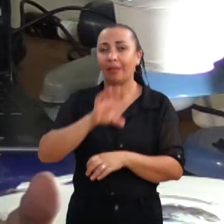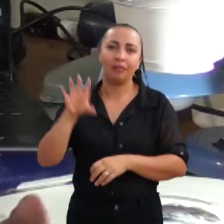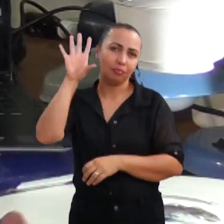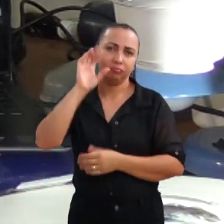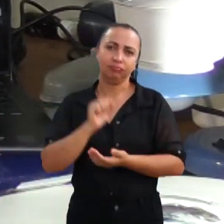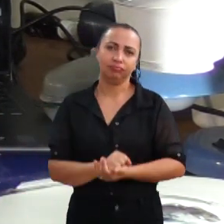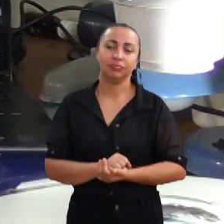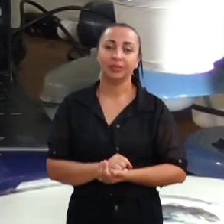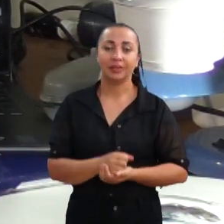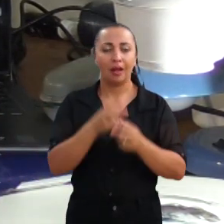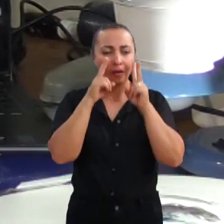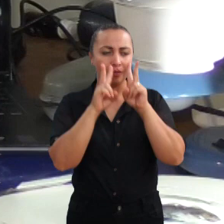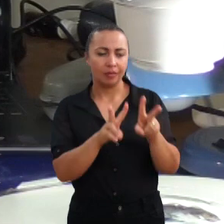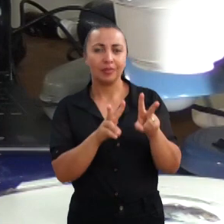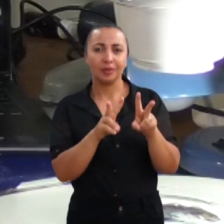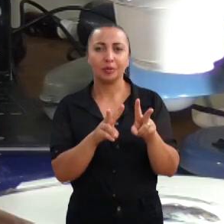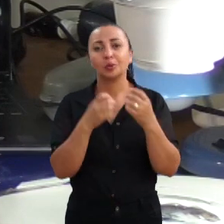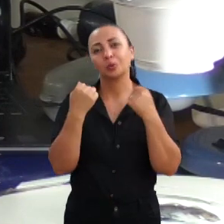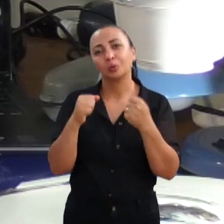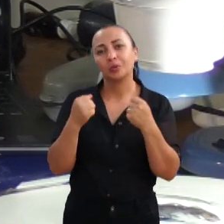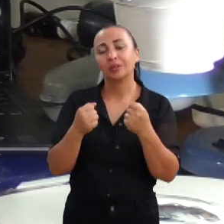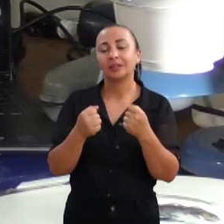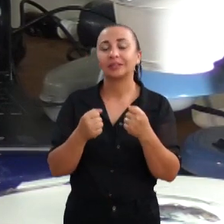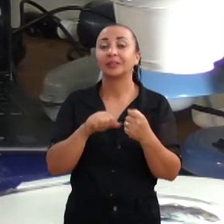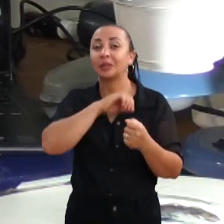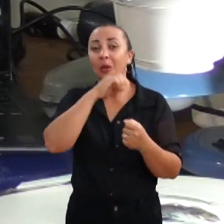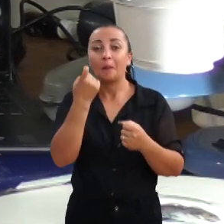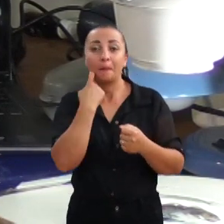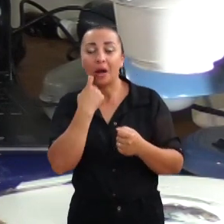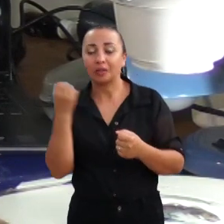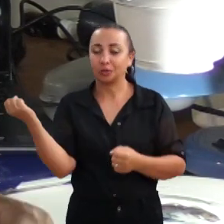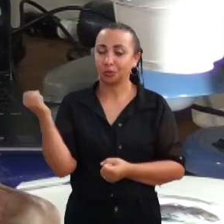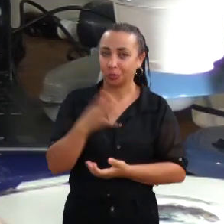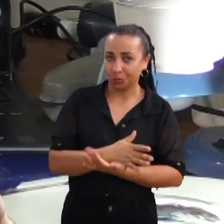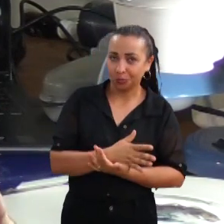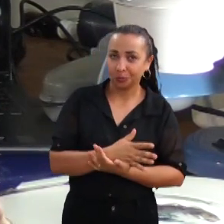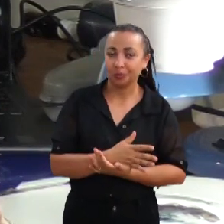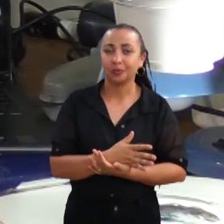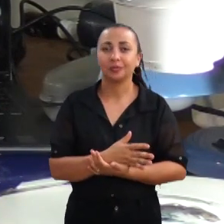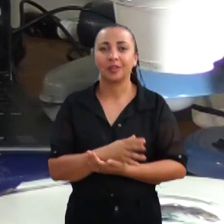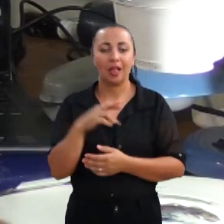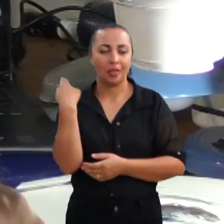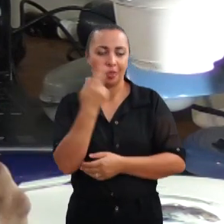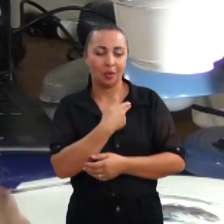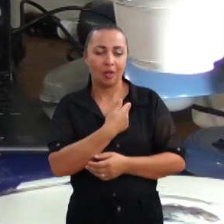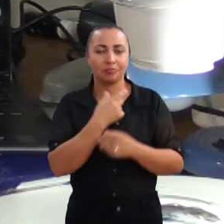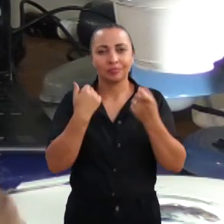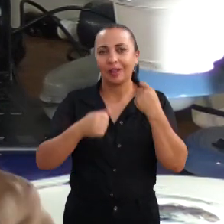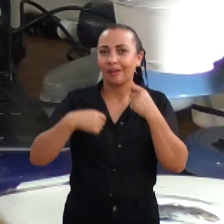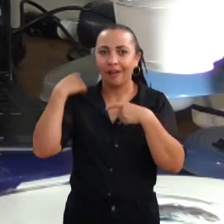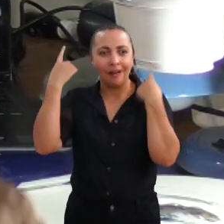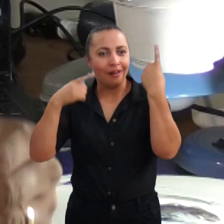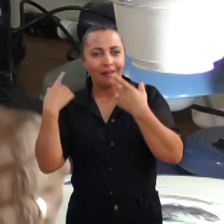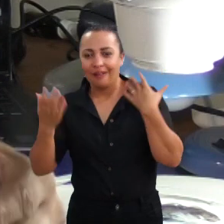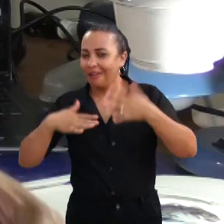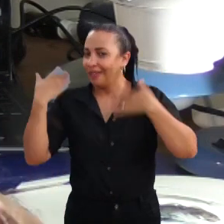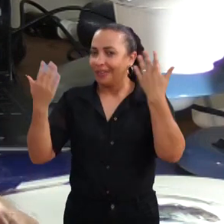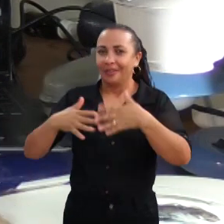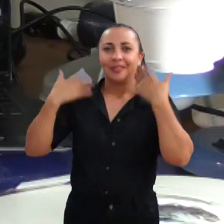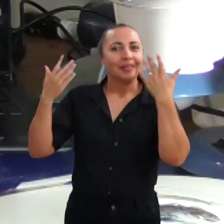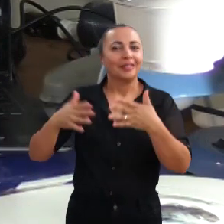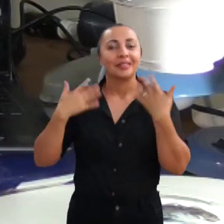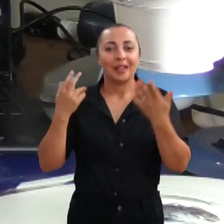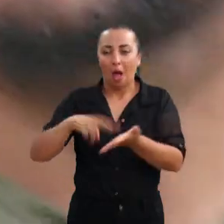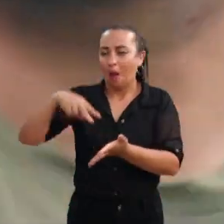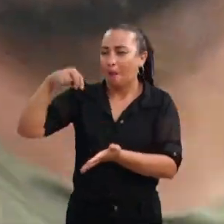da região. Então, a gente viu que a possibilidade dessa espécie ser uma espécie nova. Então a gente ficou louco, né,